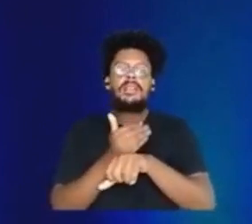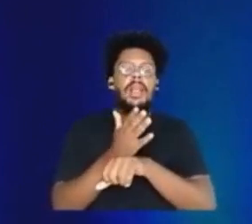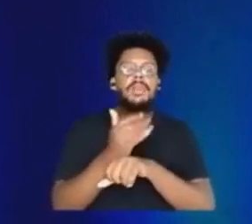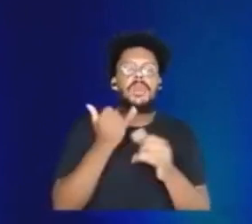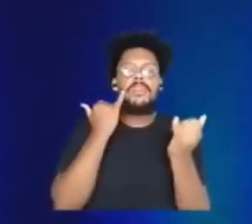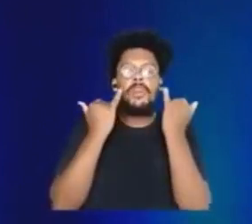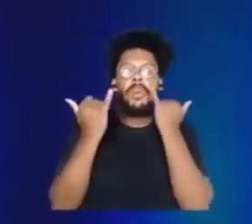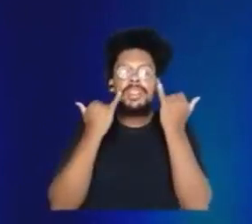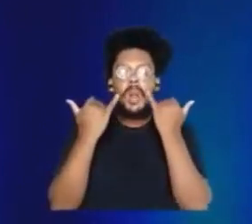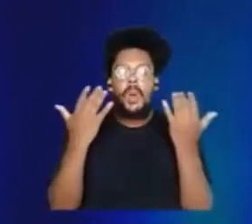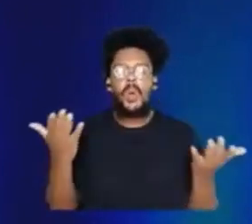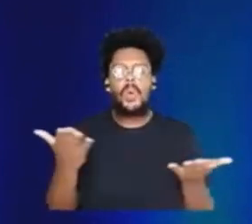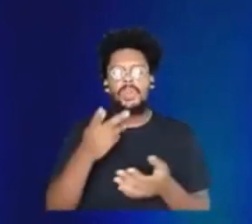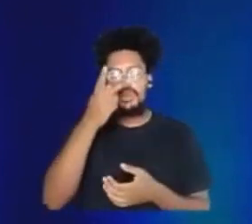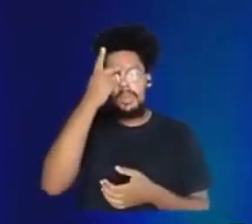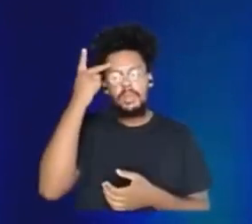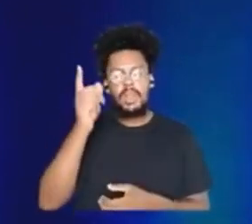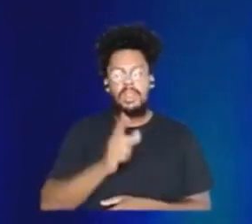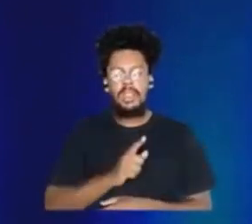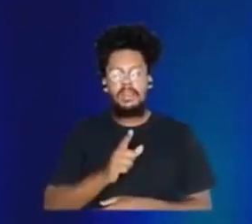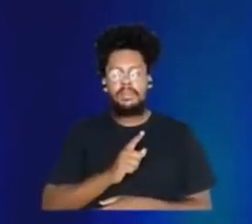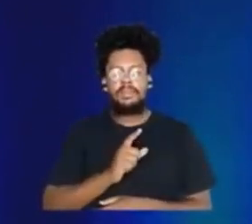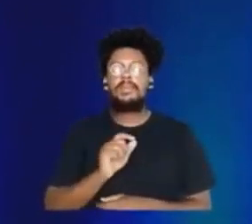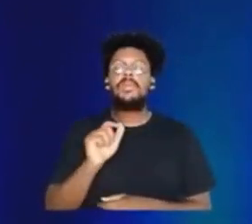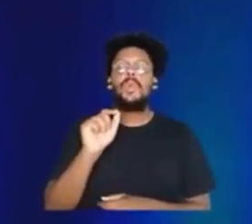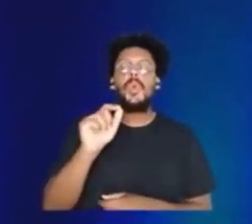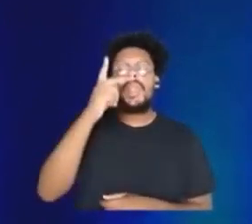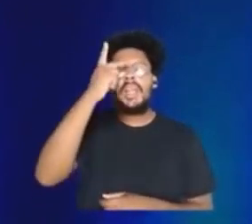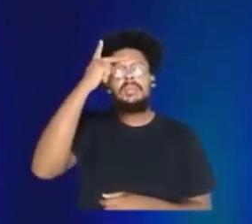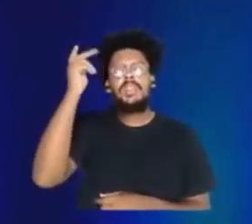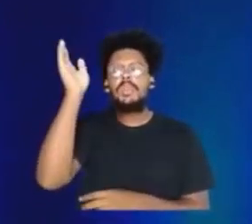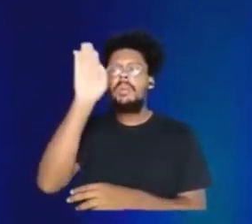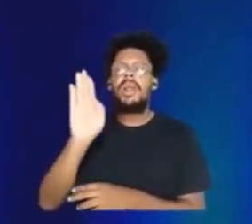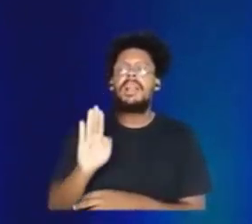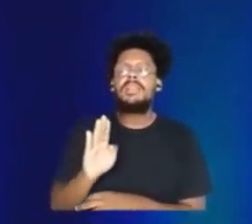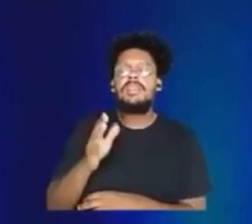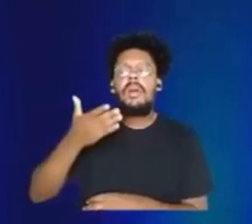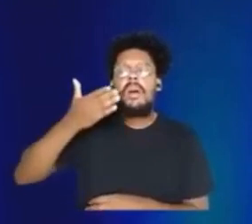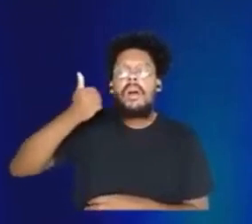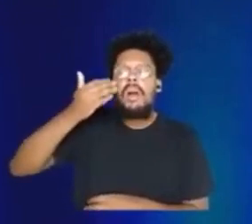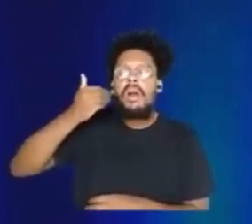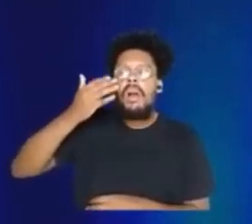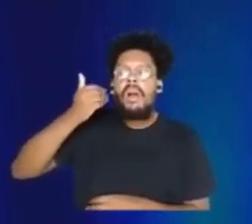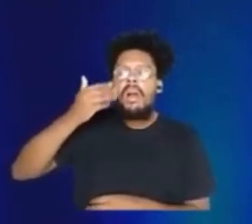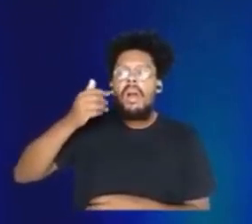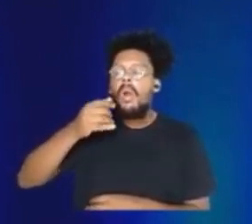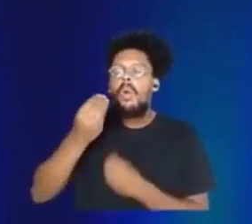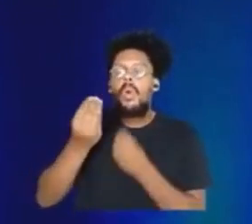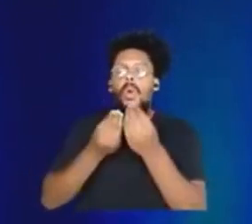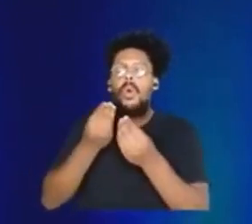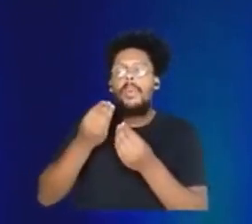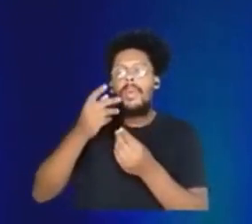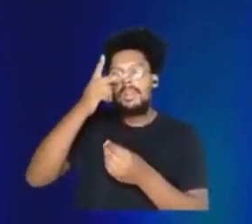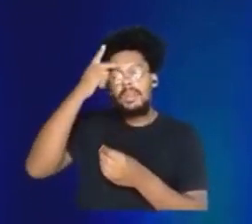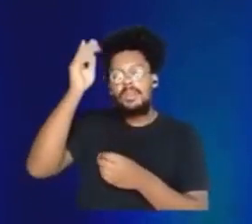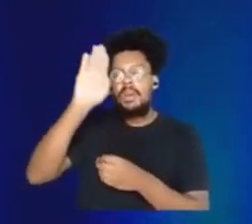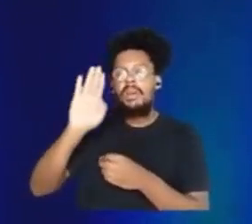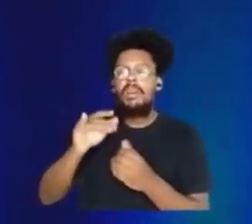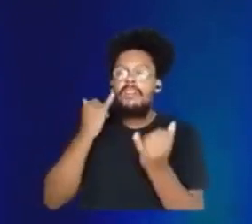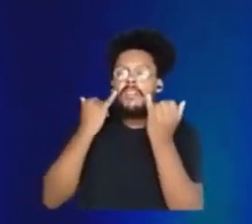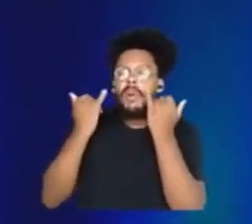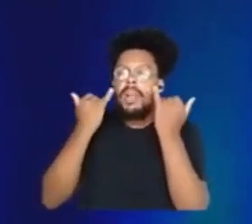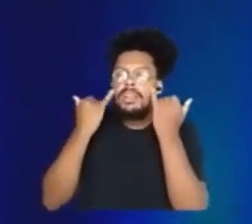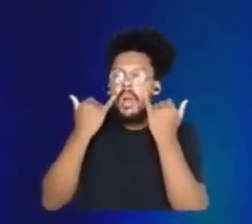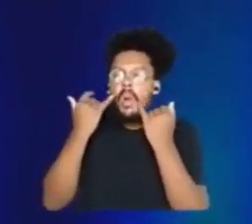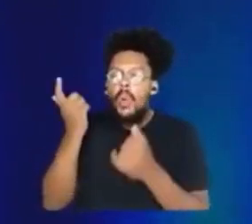a dieta de mídia do brasileiro hoje, a maneira como ele se apropria e alcança as informações. Aí a gente tem